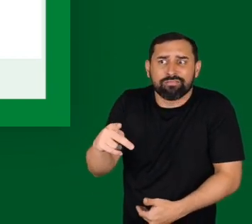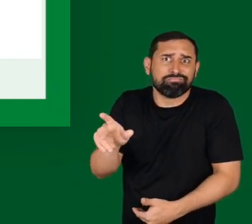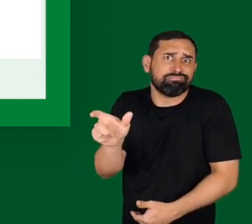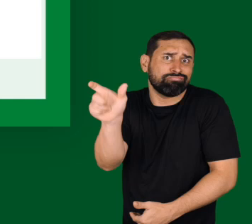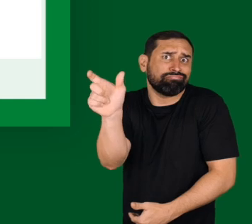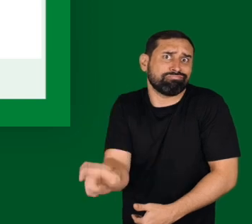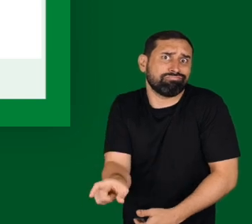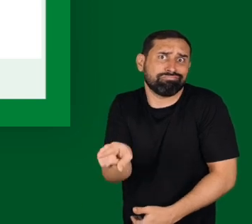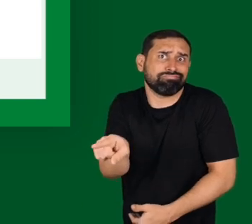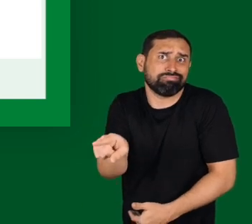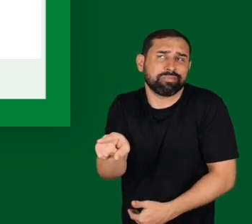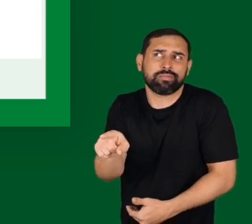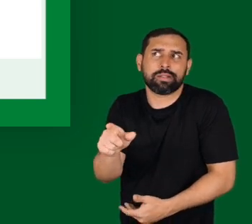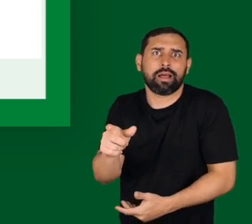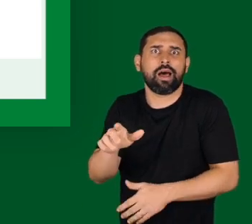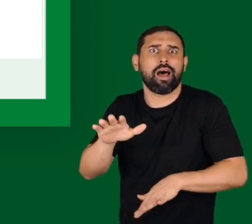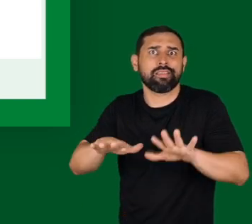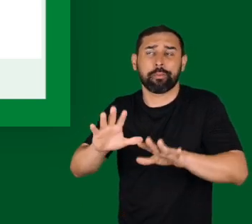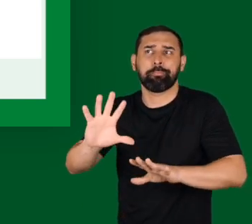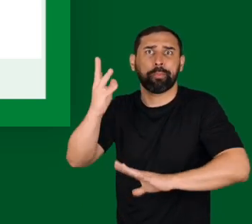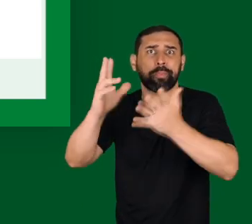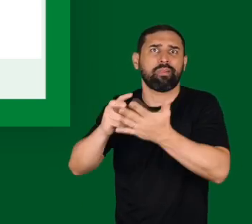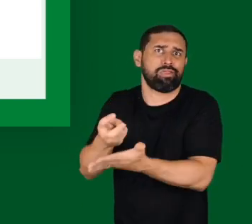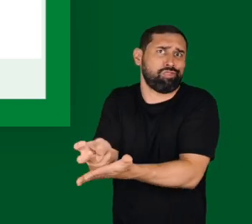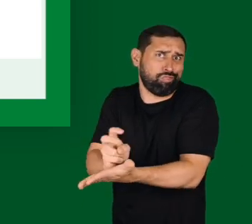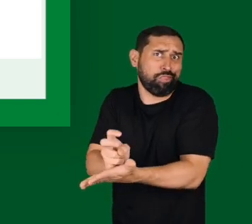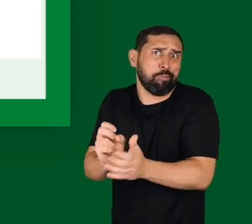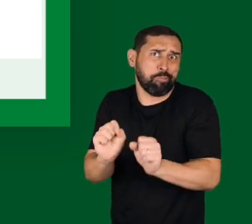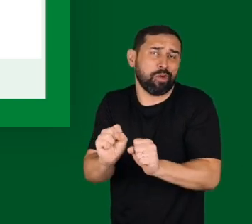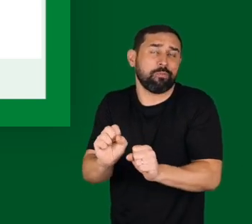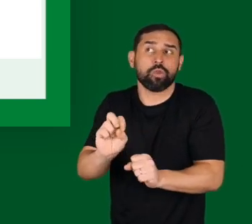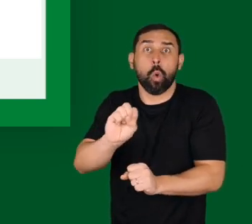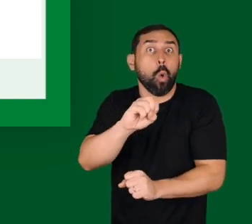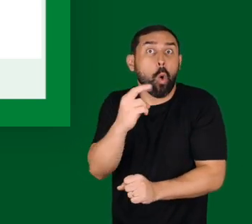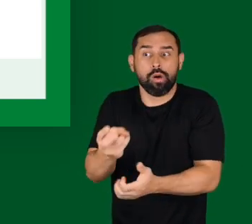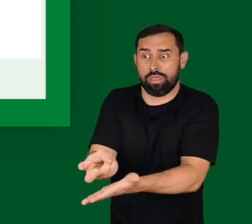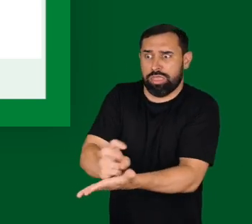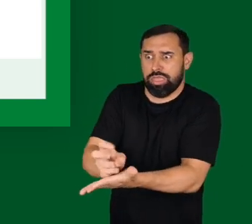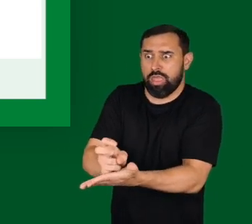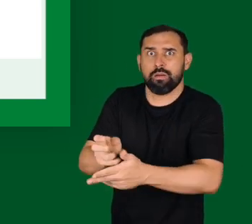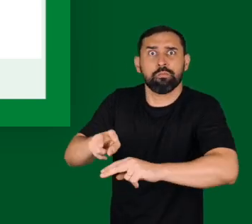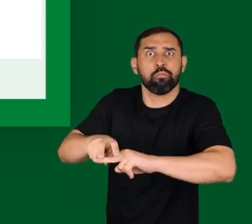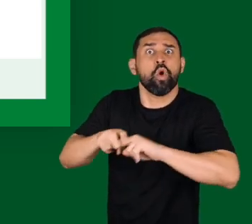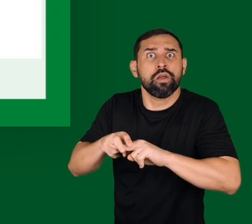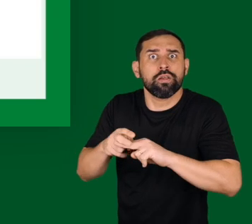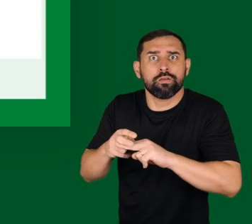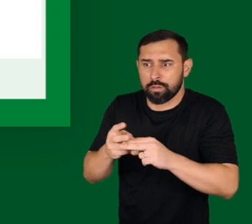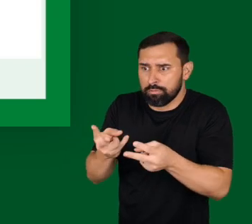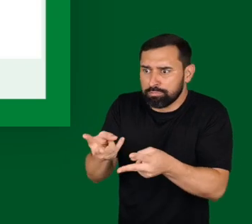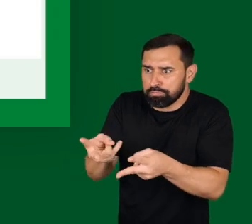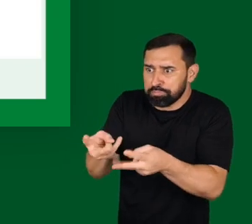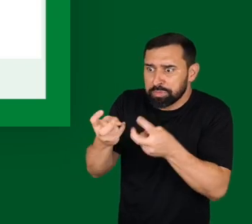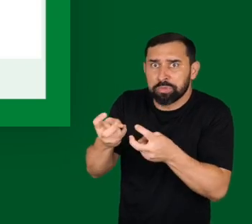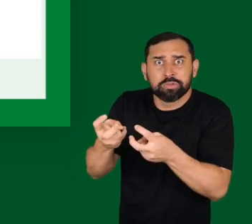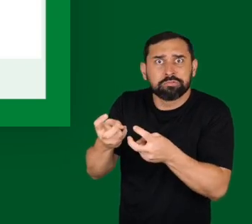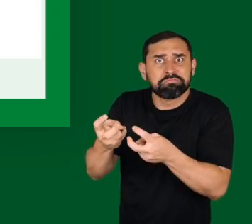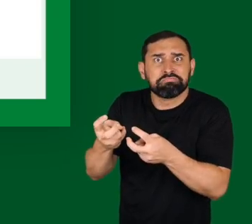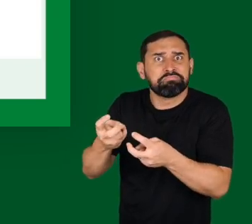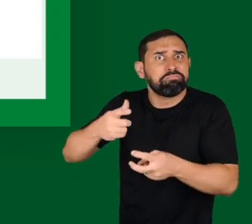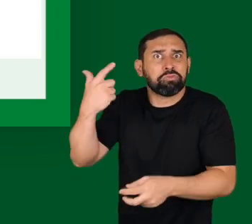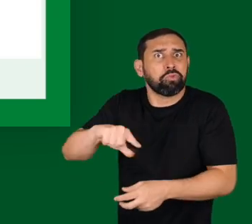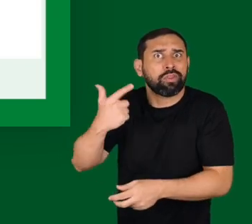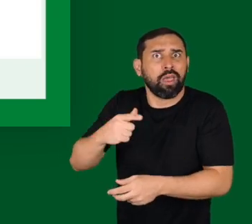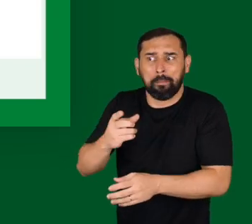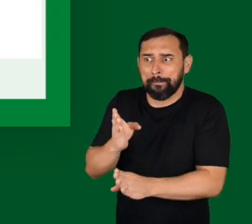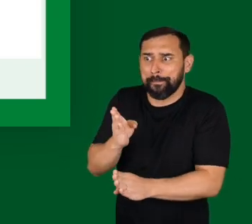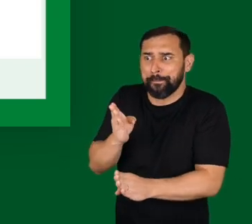de características físicas, né, sendo mais comuns em determinadas síndromes genéticas, ou não ter nenhuma causa aparente e ficar